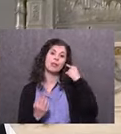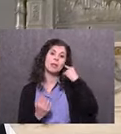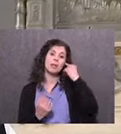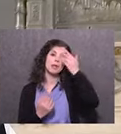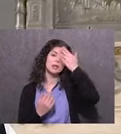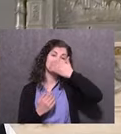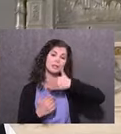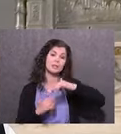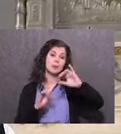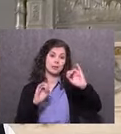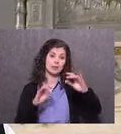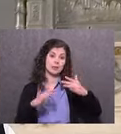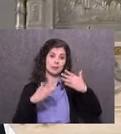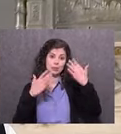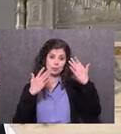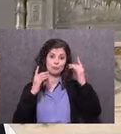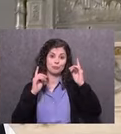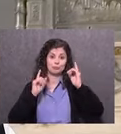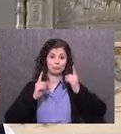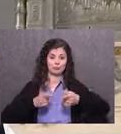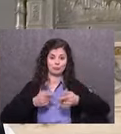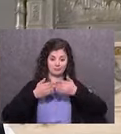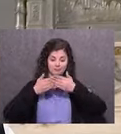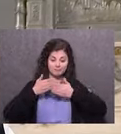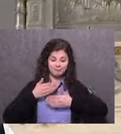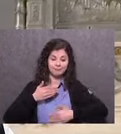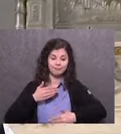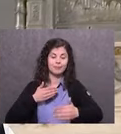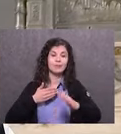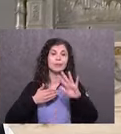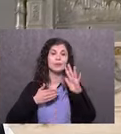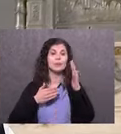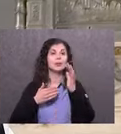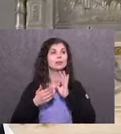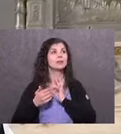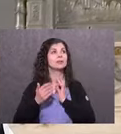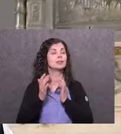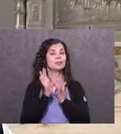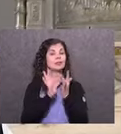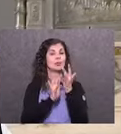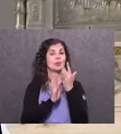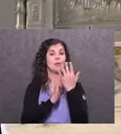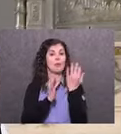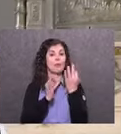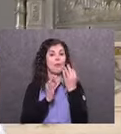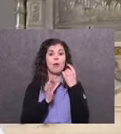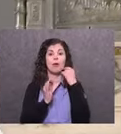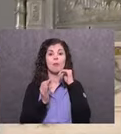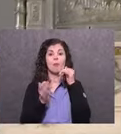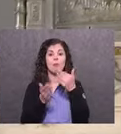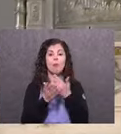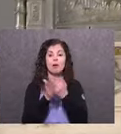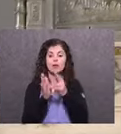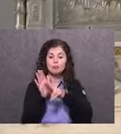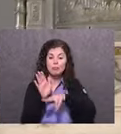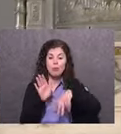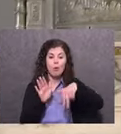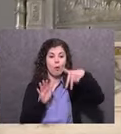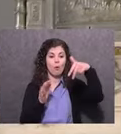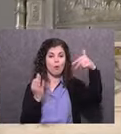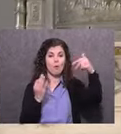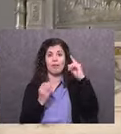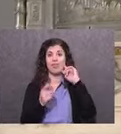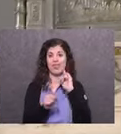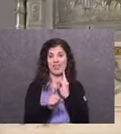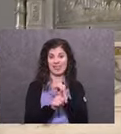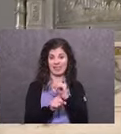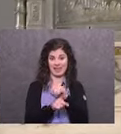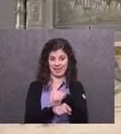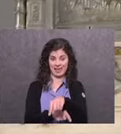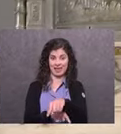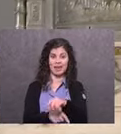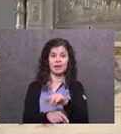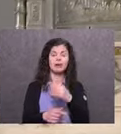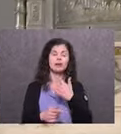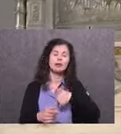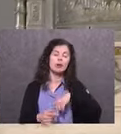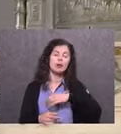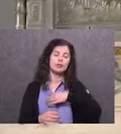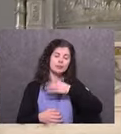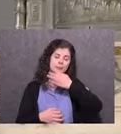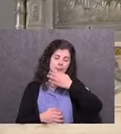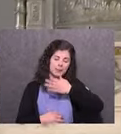semana em que nosso Senhor Jesus Cristo ressuscitou dos mortos, humildemente vos